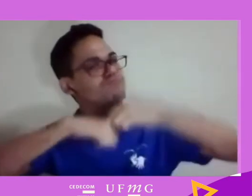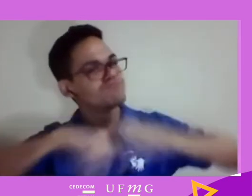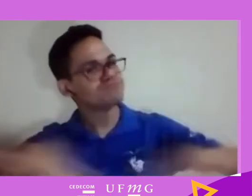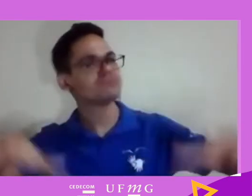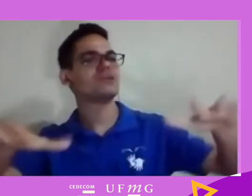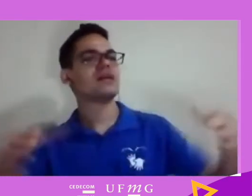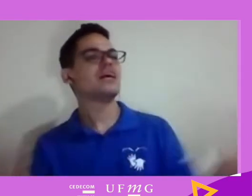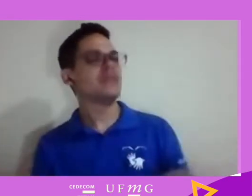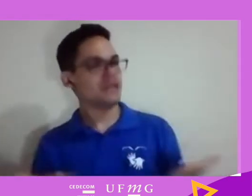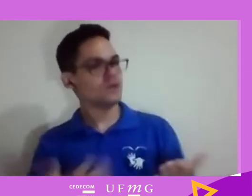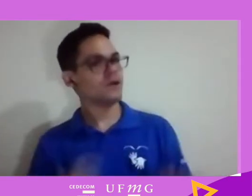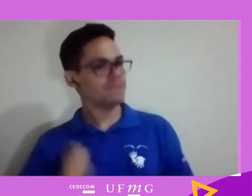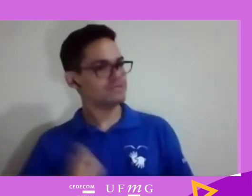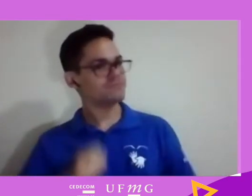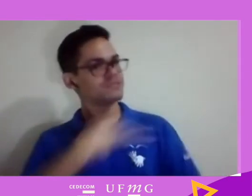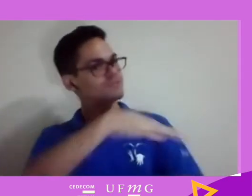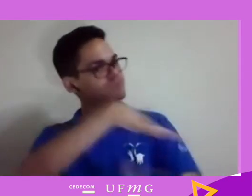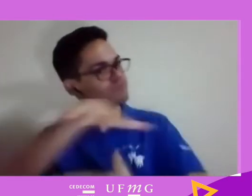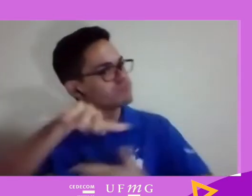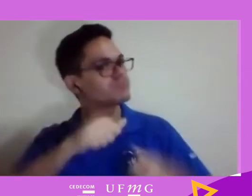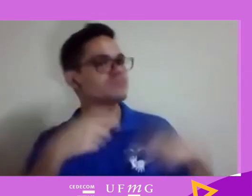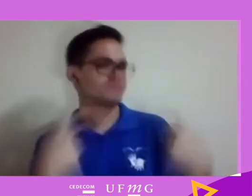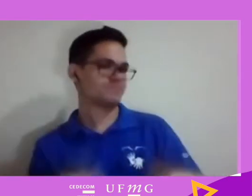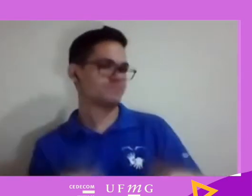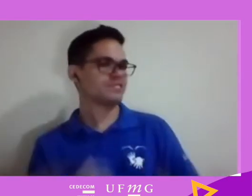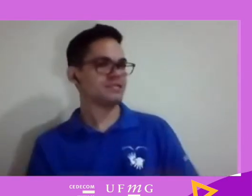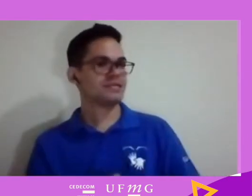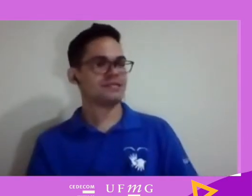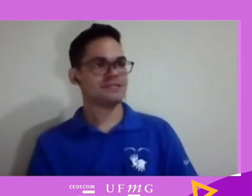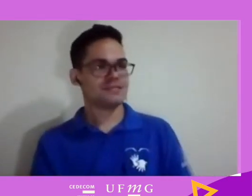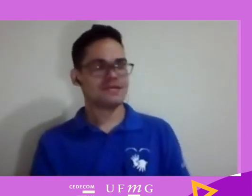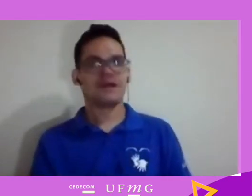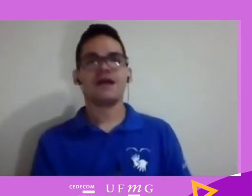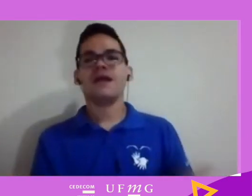estar cada vez mais permeadas por esses ambientes.